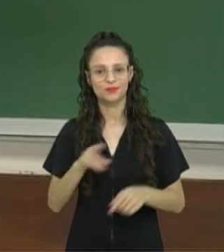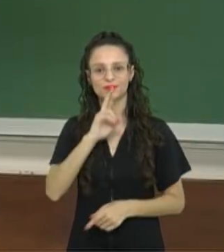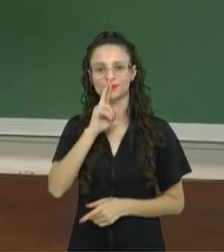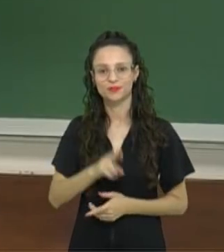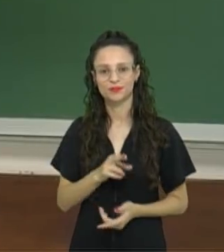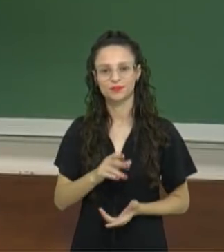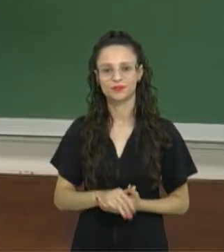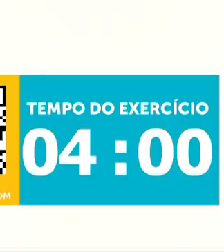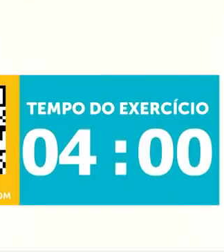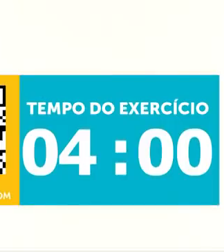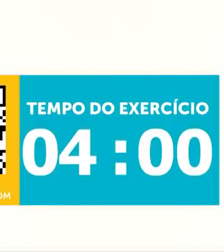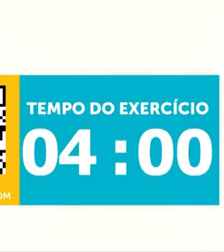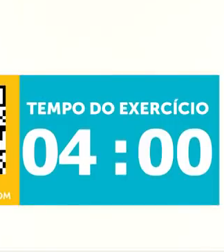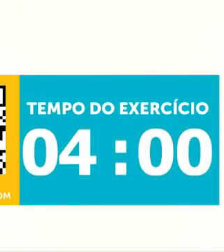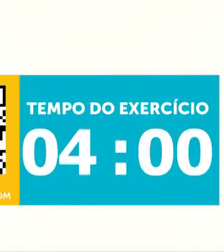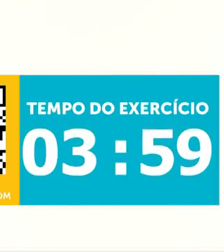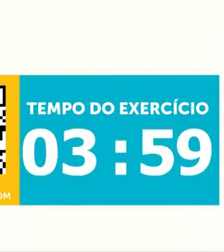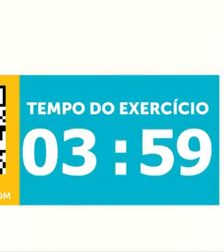com vocês.